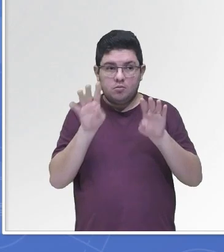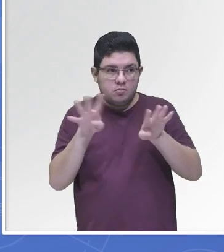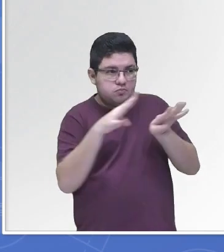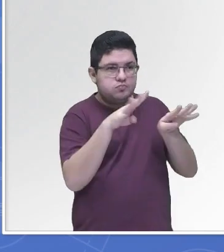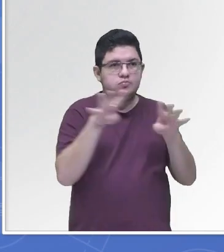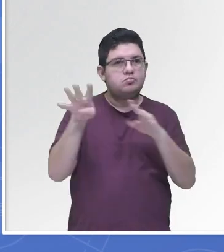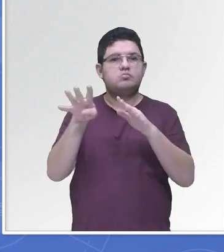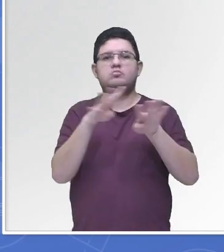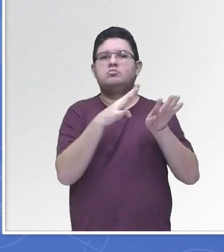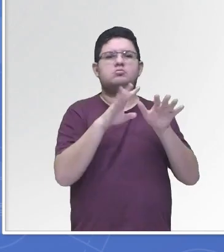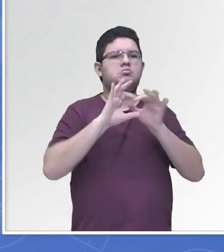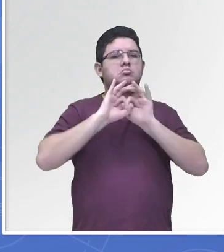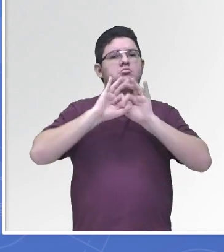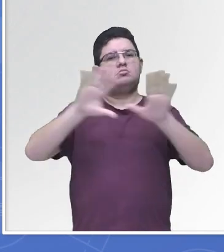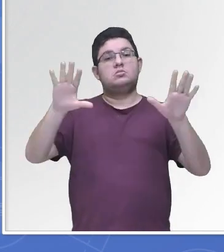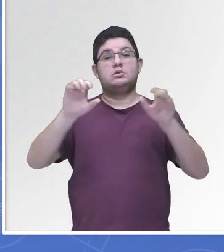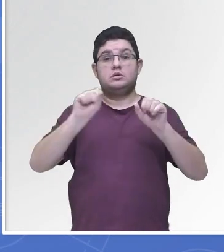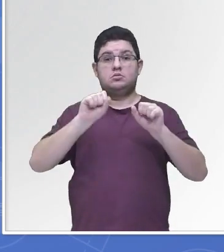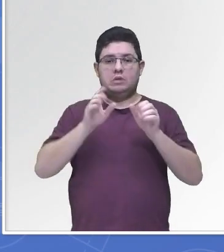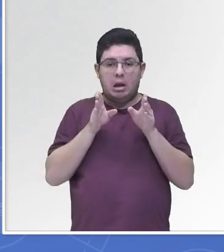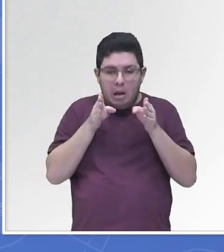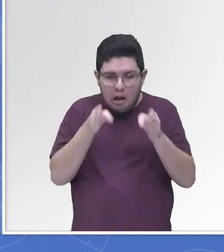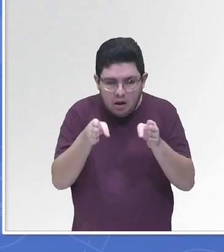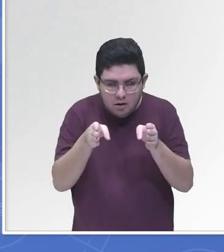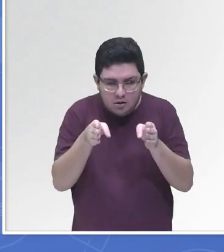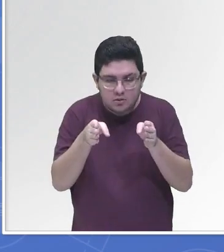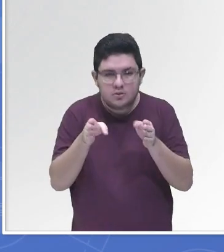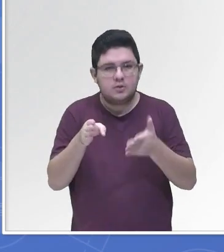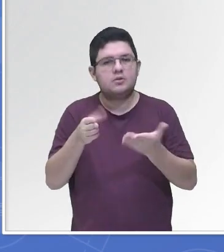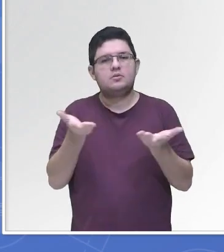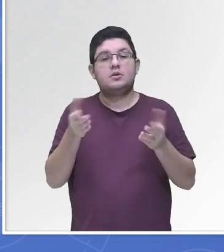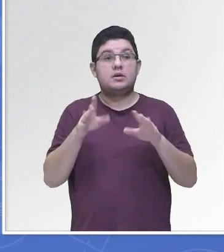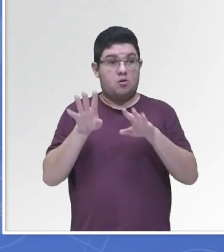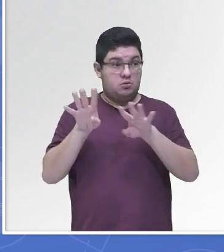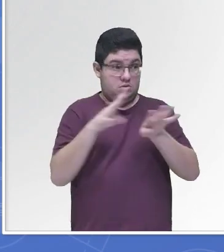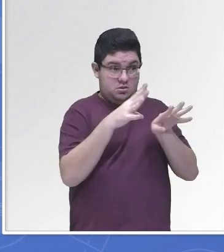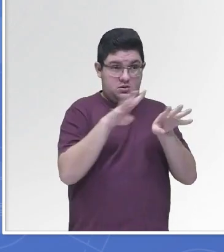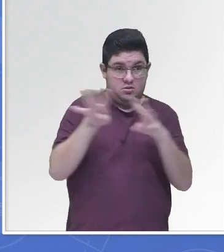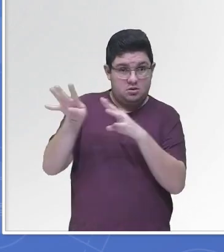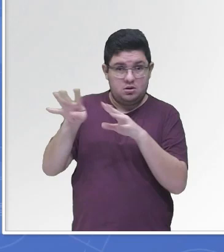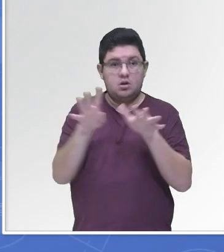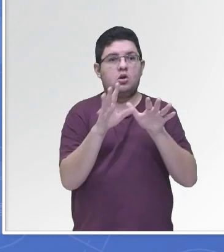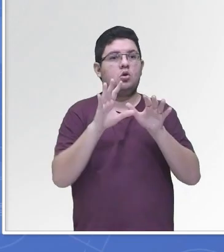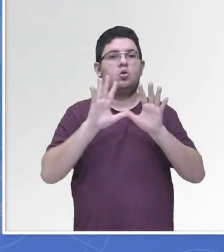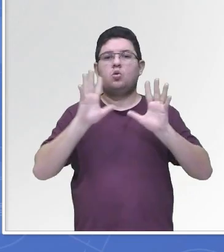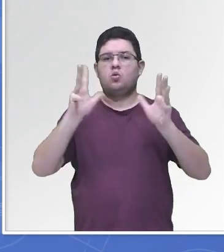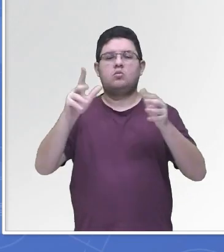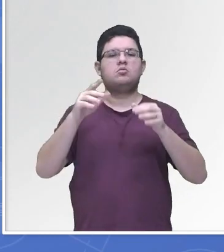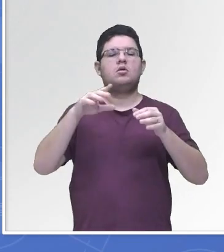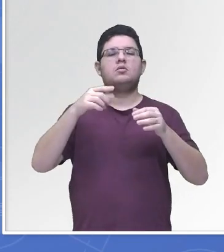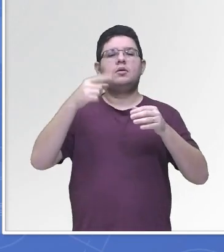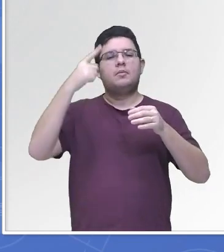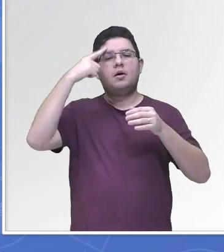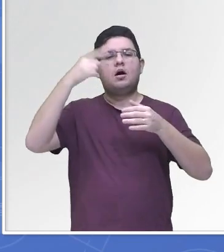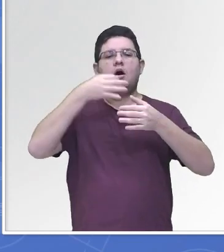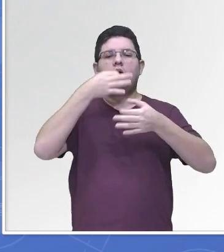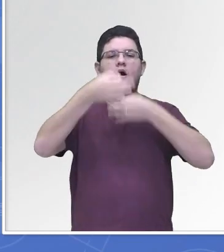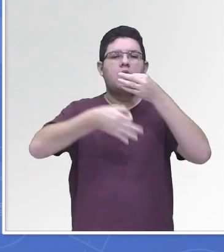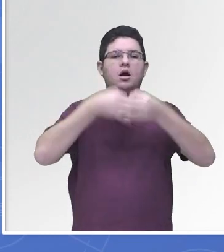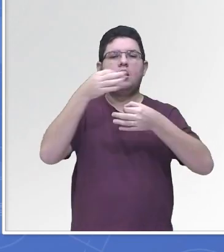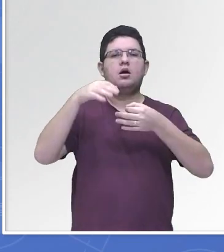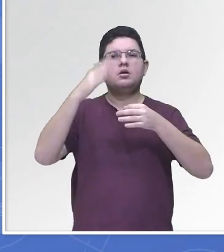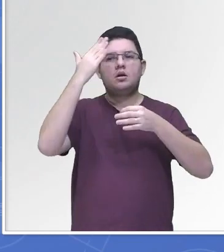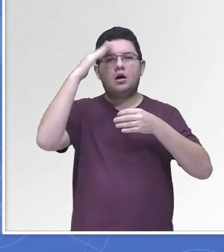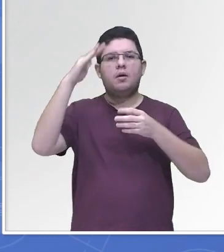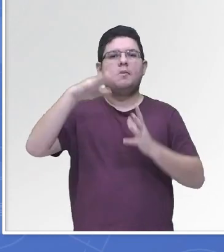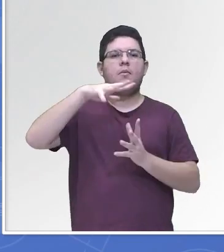essa viseira, o que vai acontecer? Vocês vão pensar muito mais criticamente, vocês vão entender muito mais o mundo que rodeia a todos nós